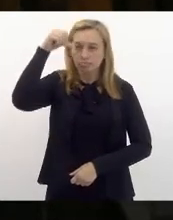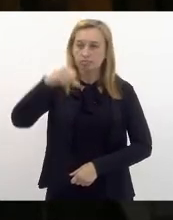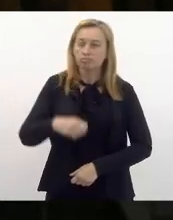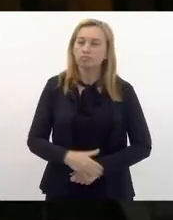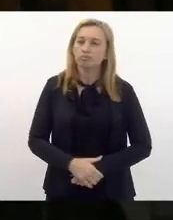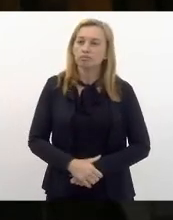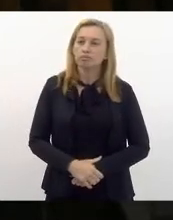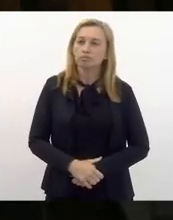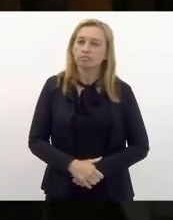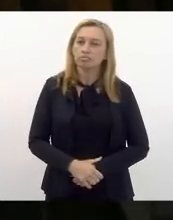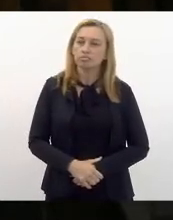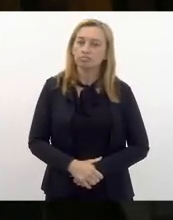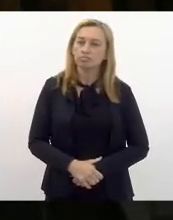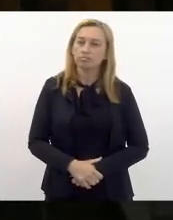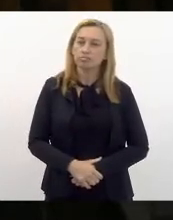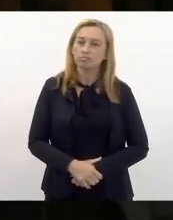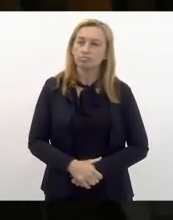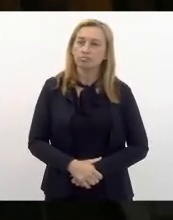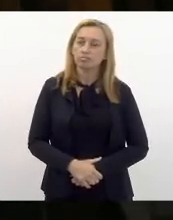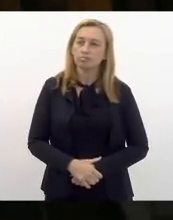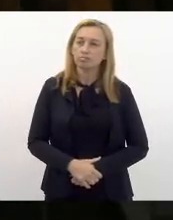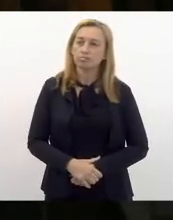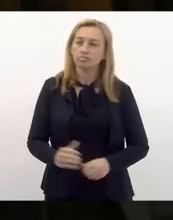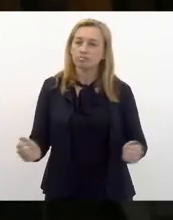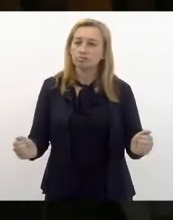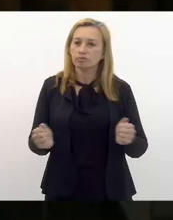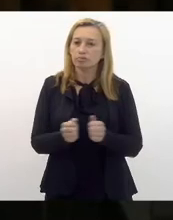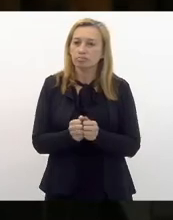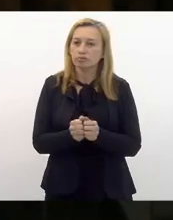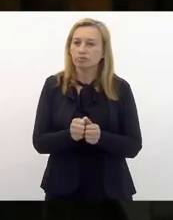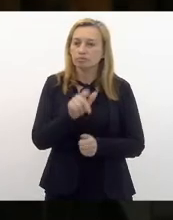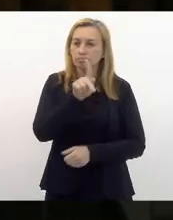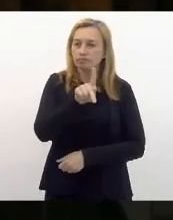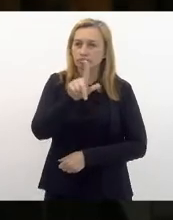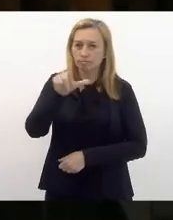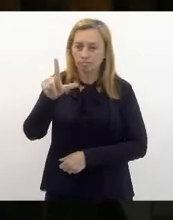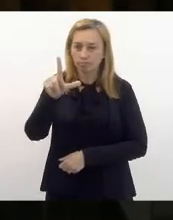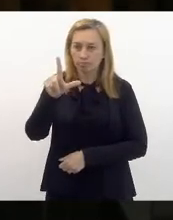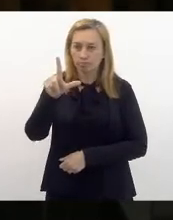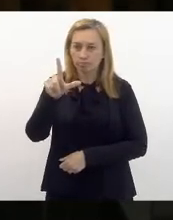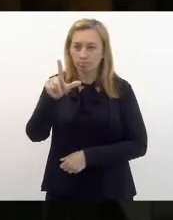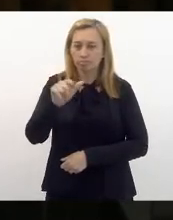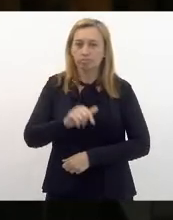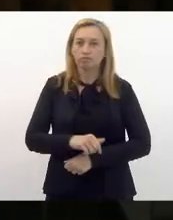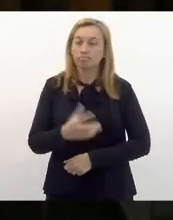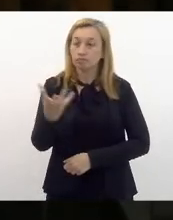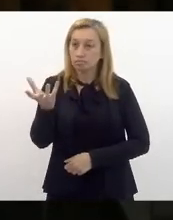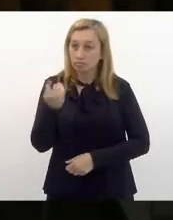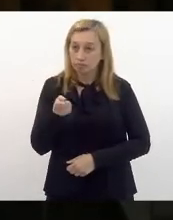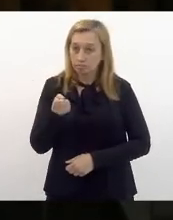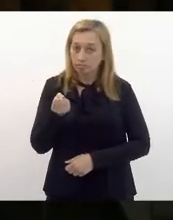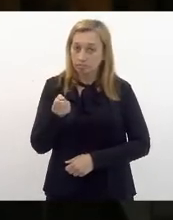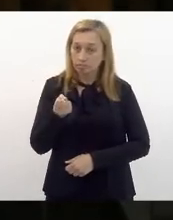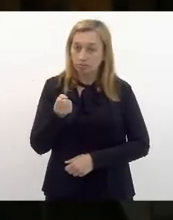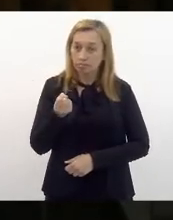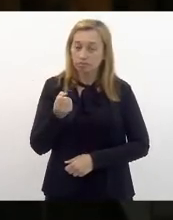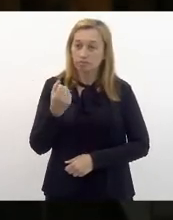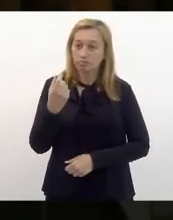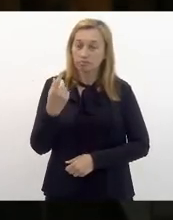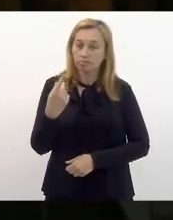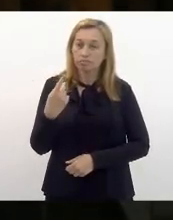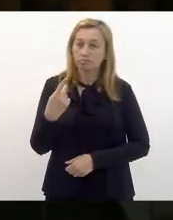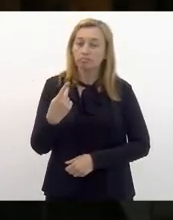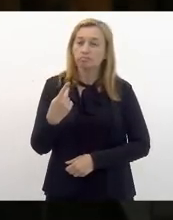Castro e está filiado ao PL o que vai receber nos seus